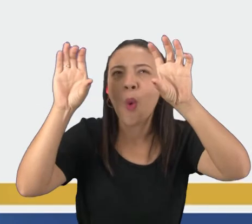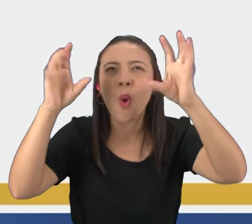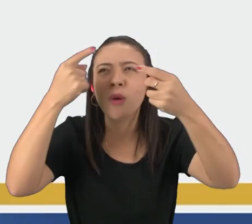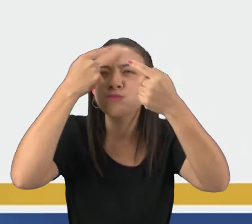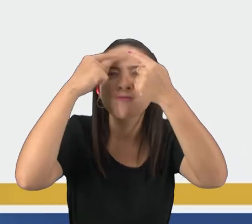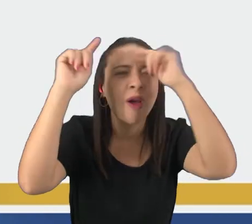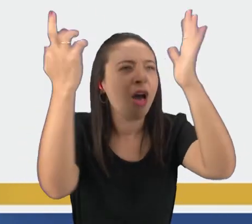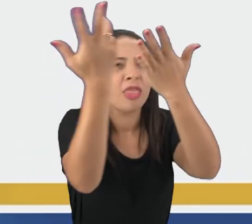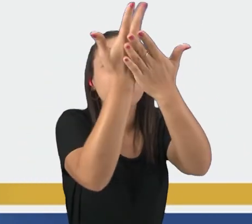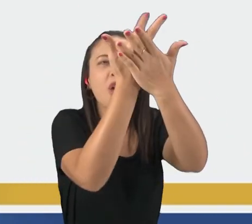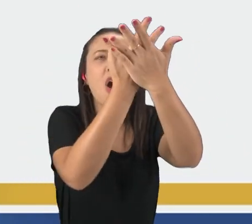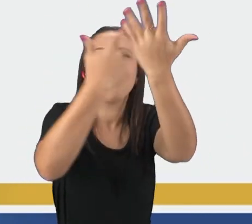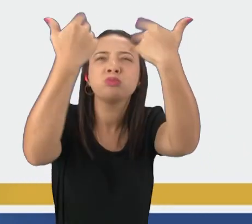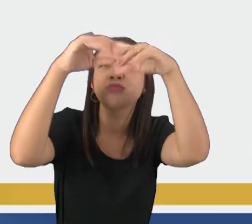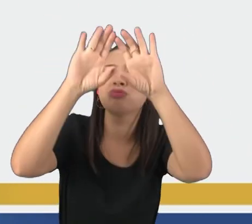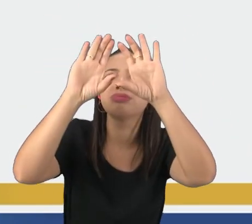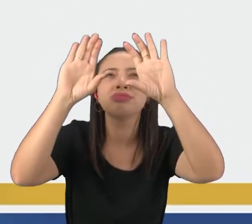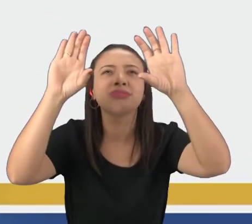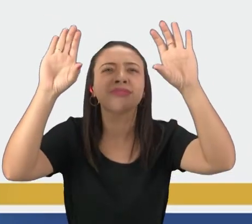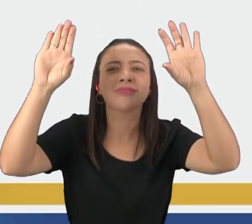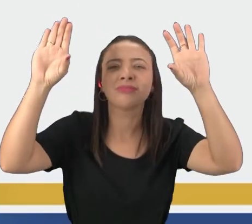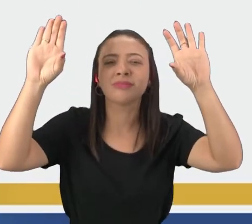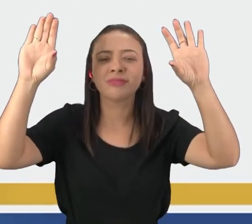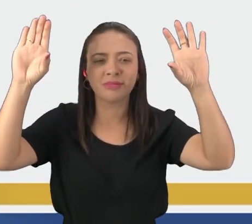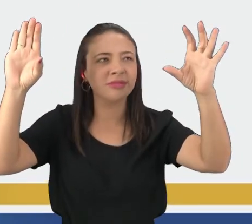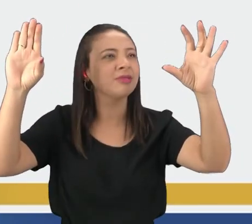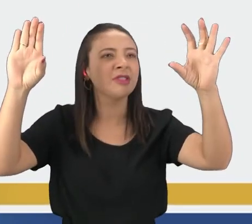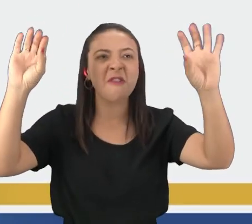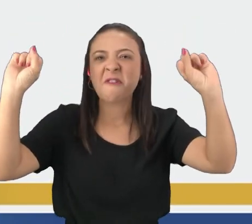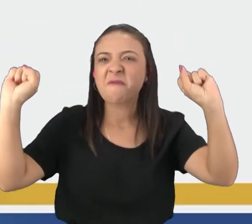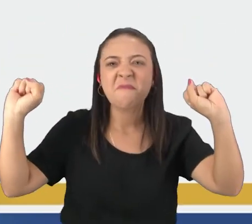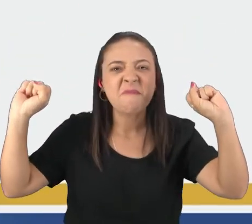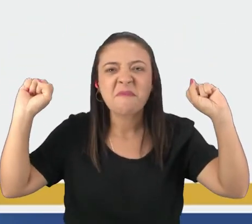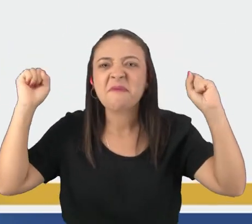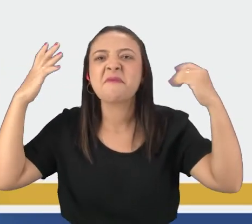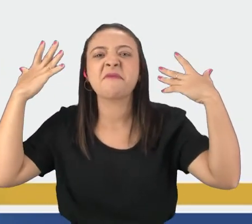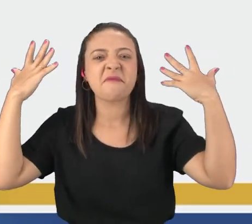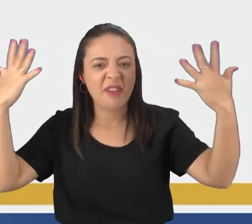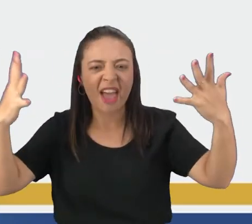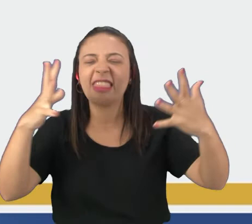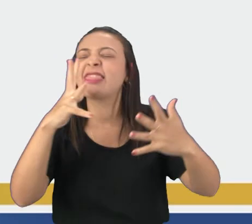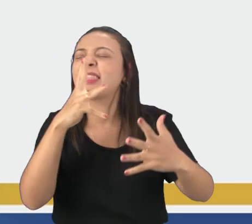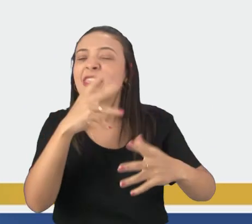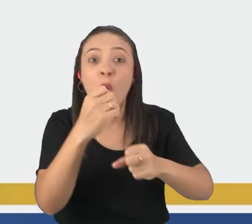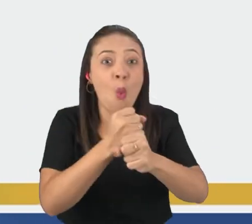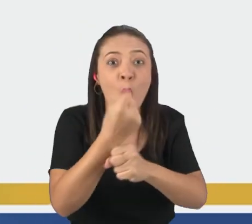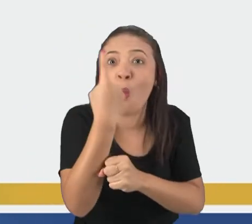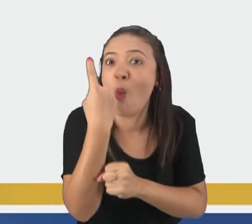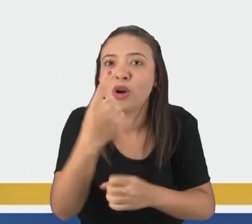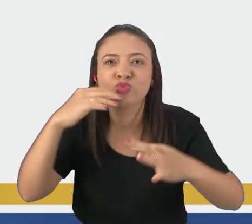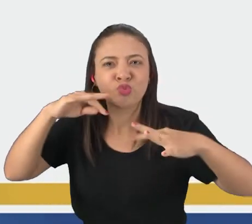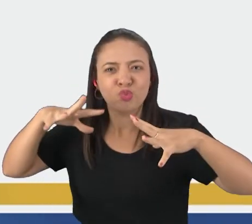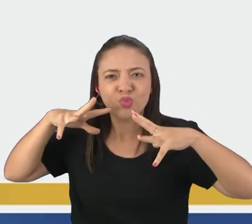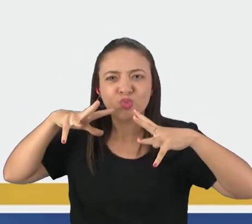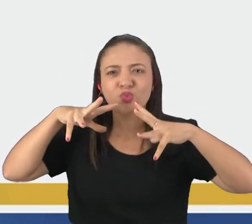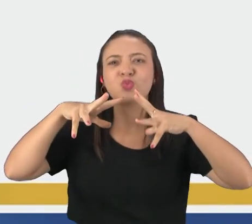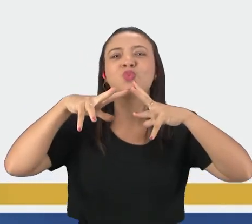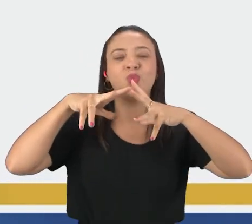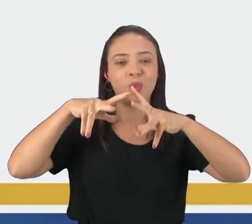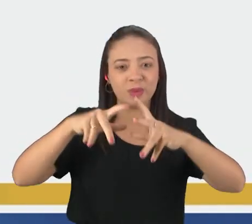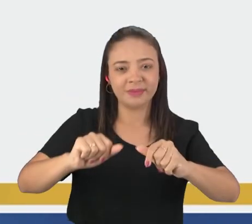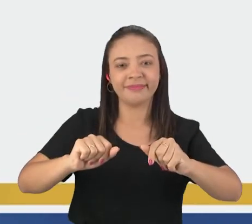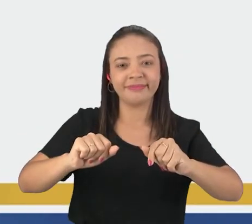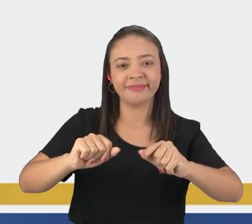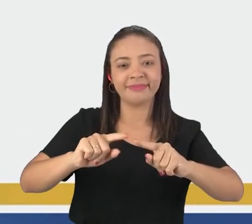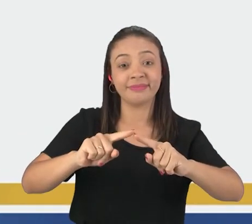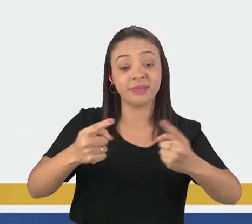criaram desenhos no firmamento. Seria uma festança que duraria um ano inteiro.